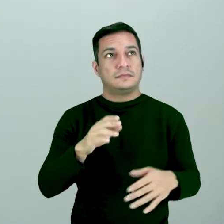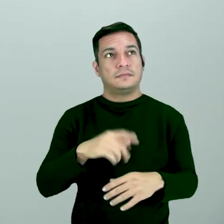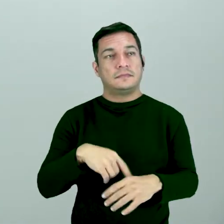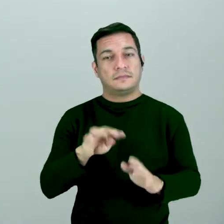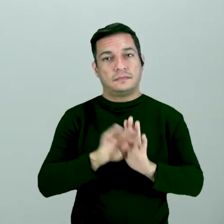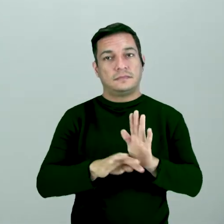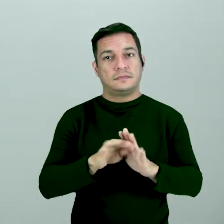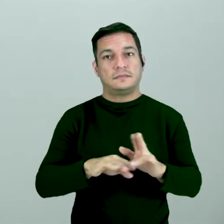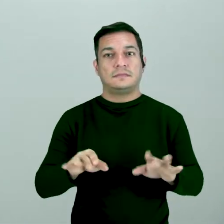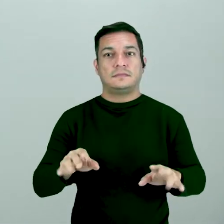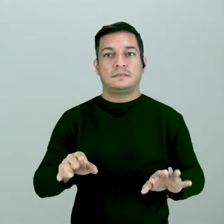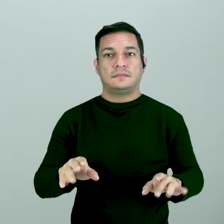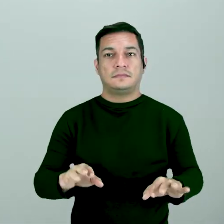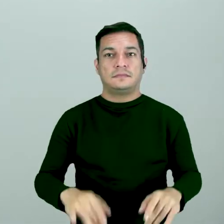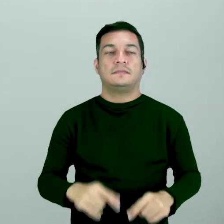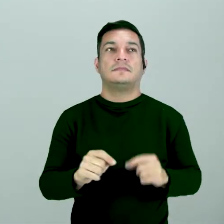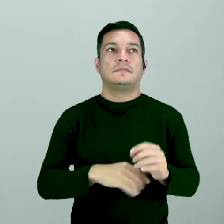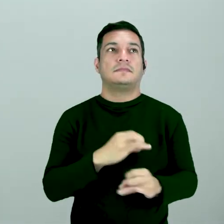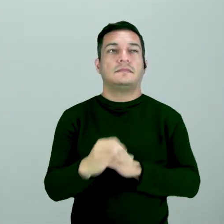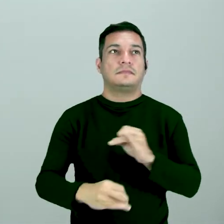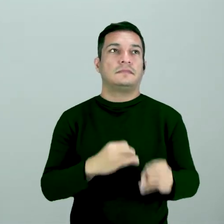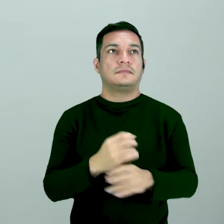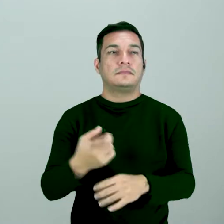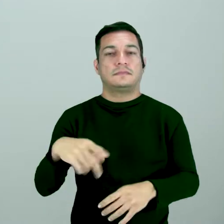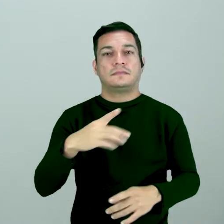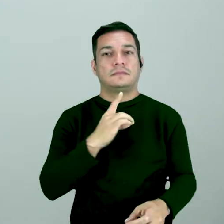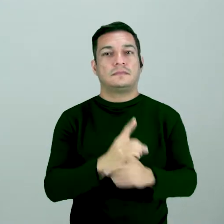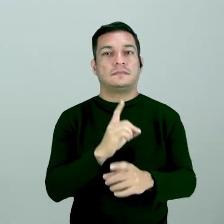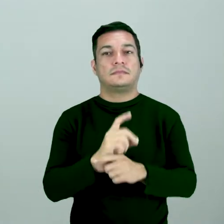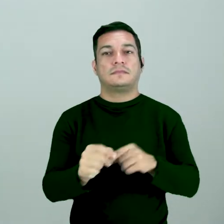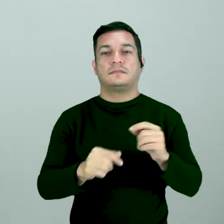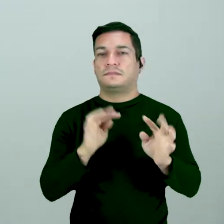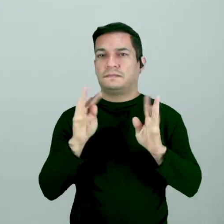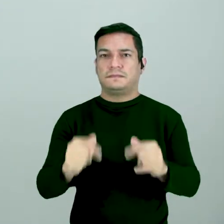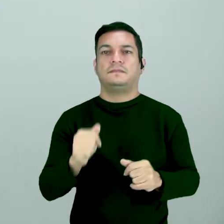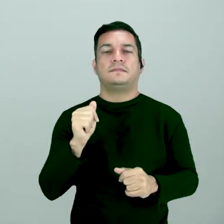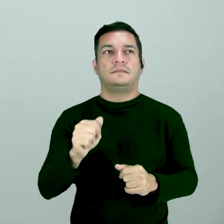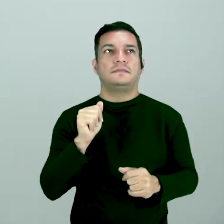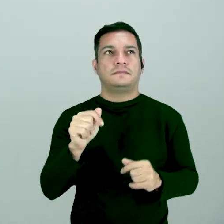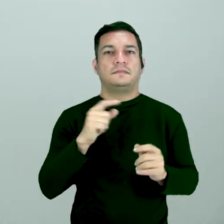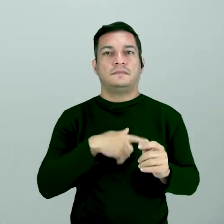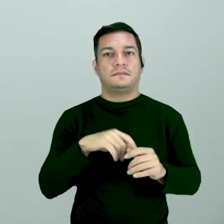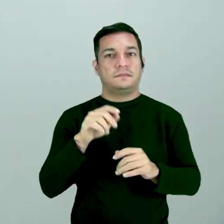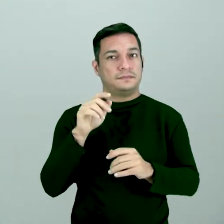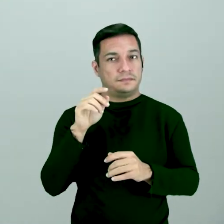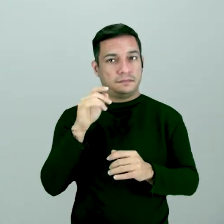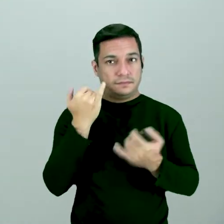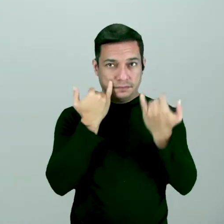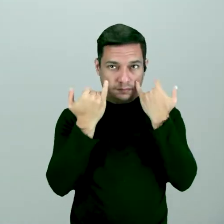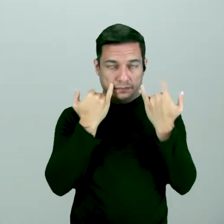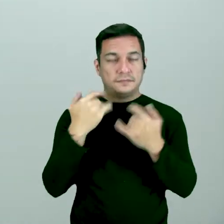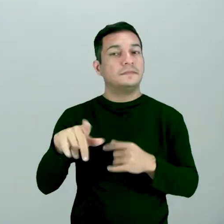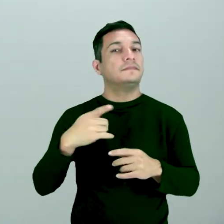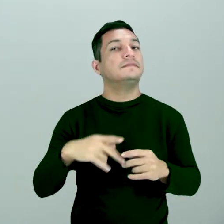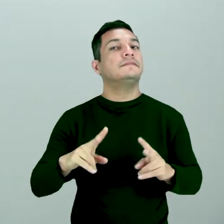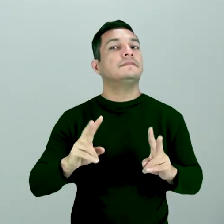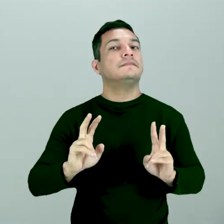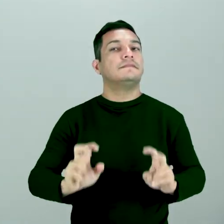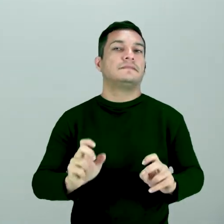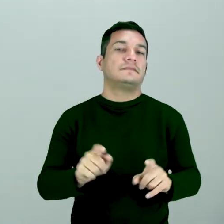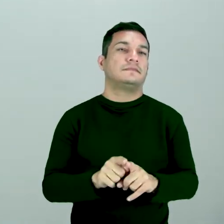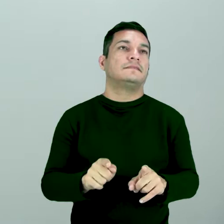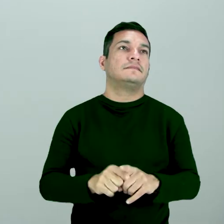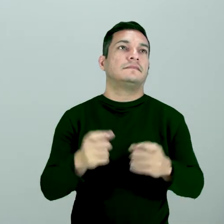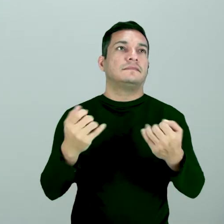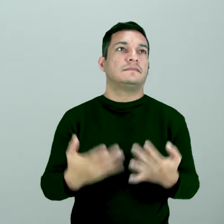texto, digita um pedacinho dele na internet e você vai encontrar todo esse editorial. Como vocês puderam perceber,